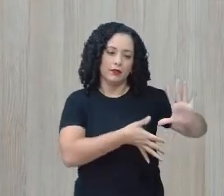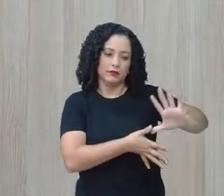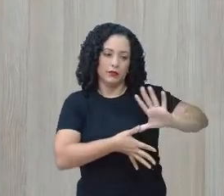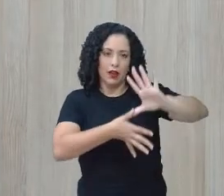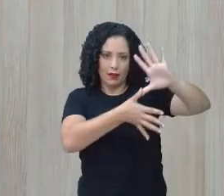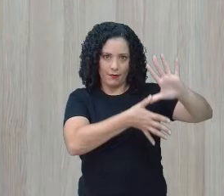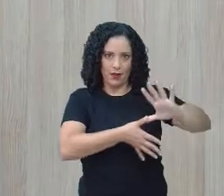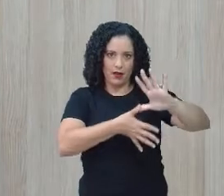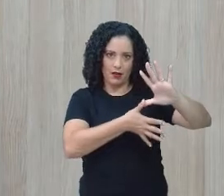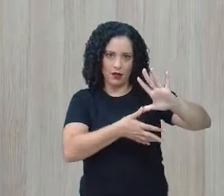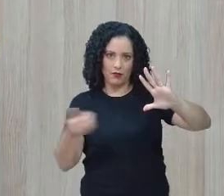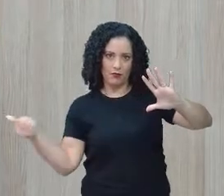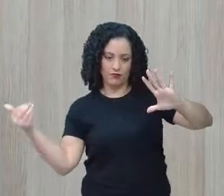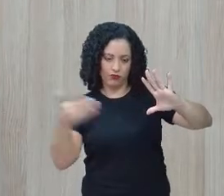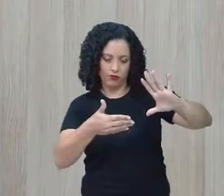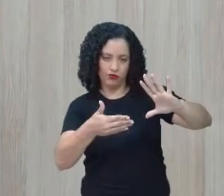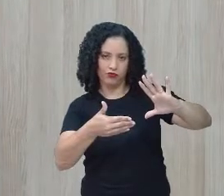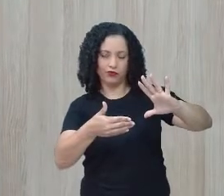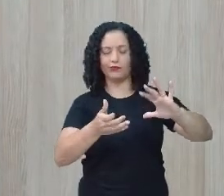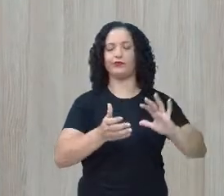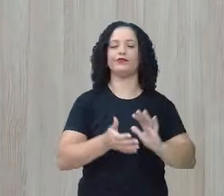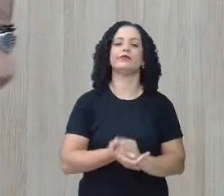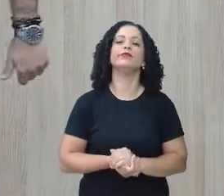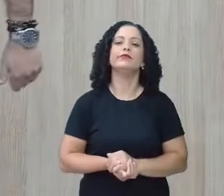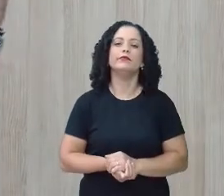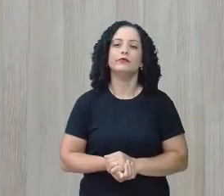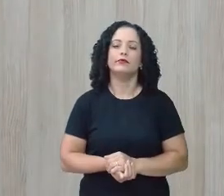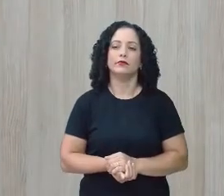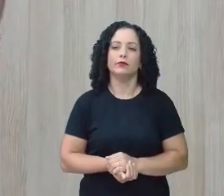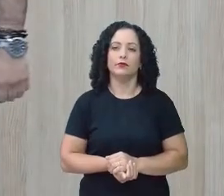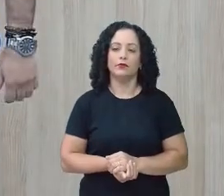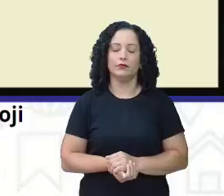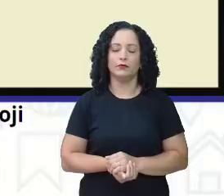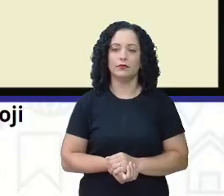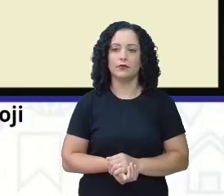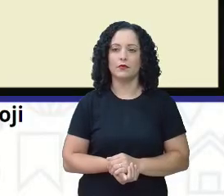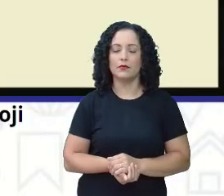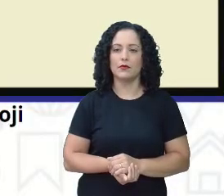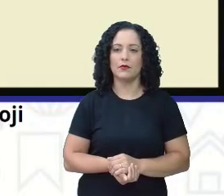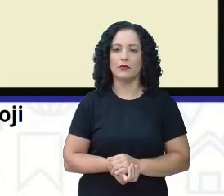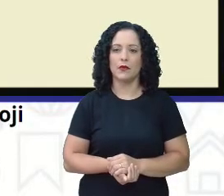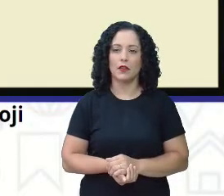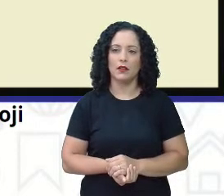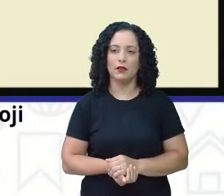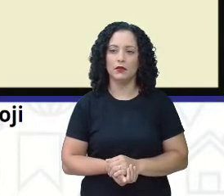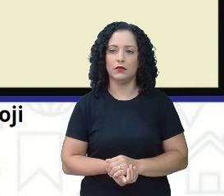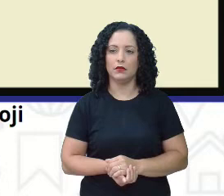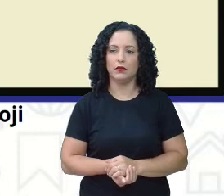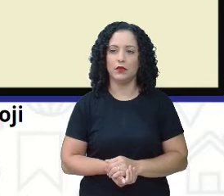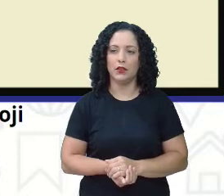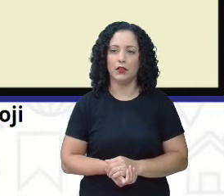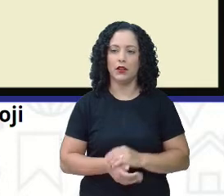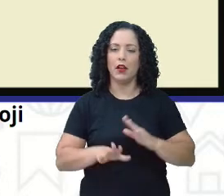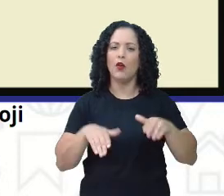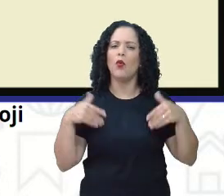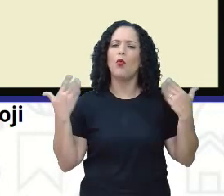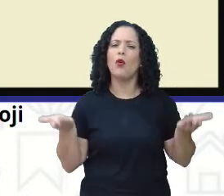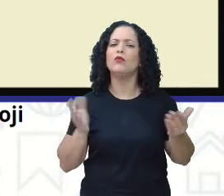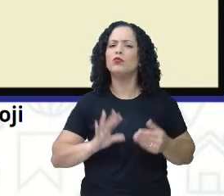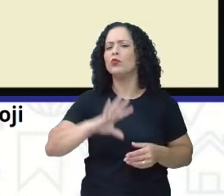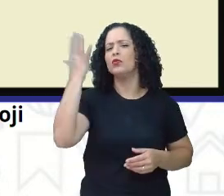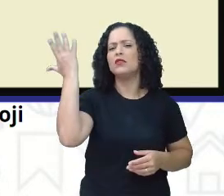gente disse, é o continente americano, ok? Então vejam, onde é que quando na realidade isso